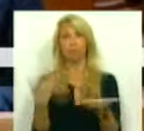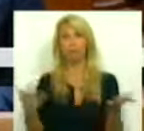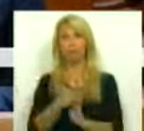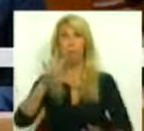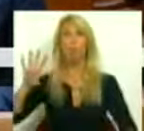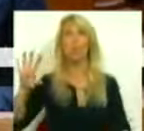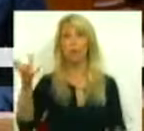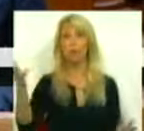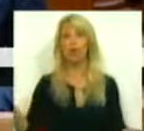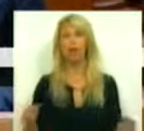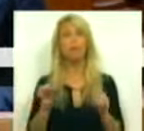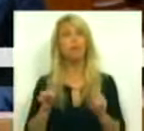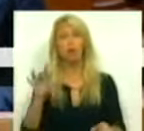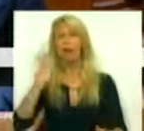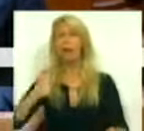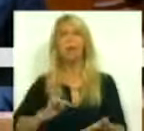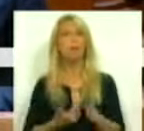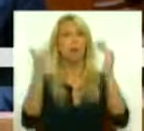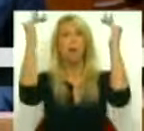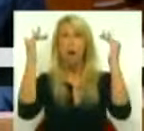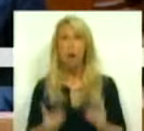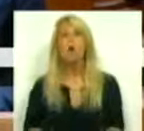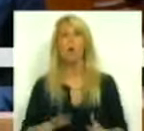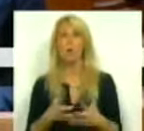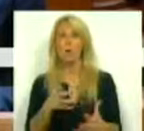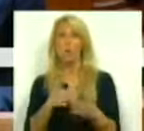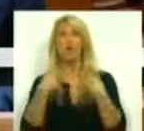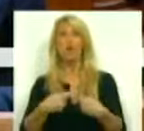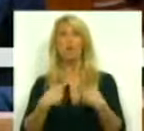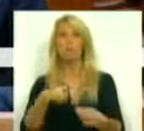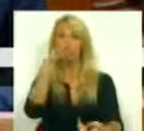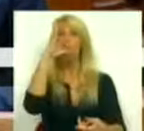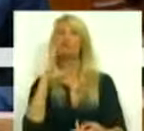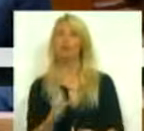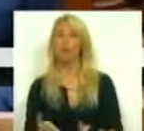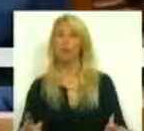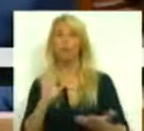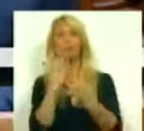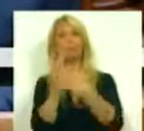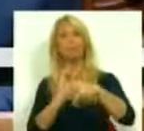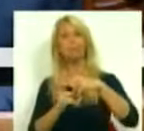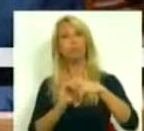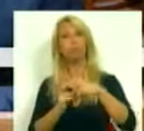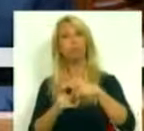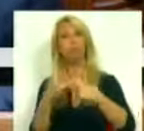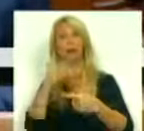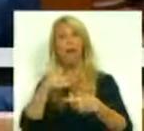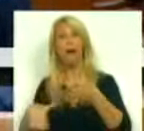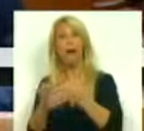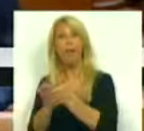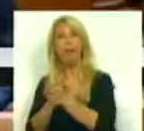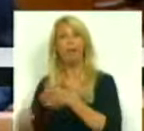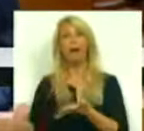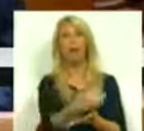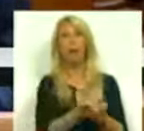isso, é vital reduzir substancialmente a despesa do Estado e otimizar os recursos disponíveis, pois só